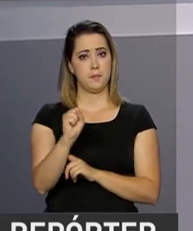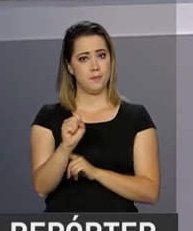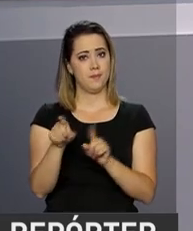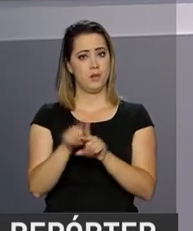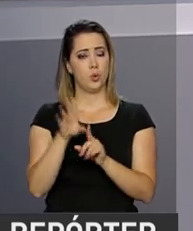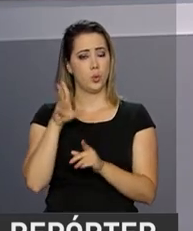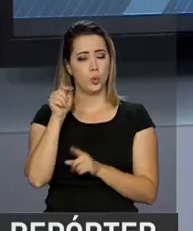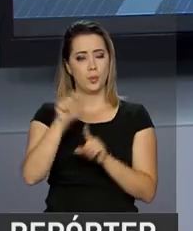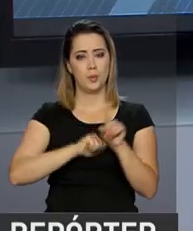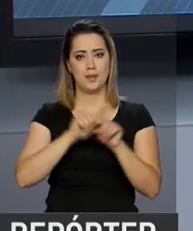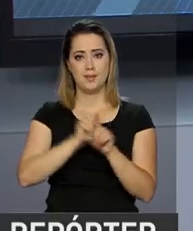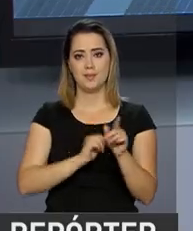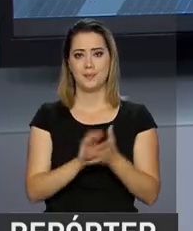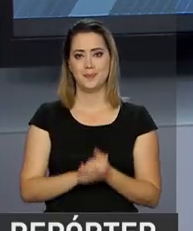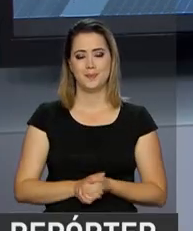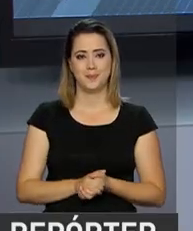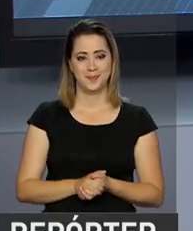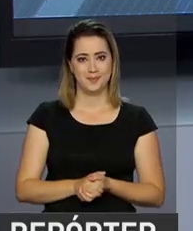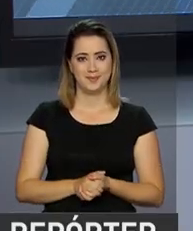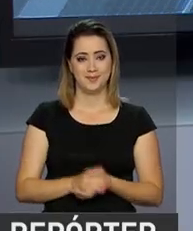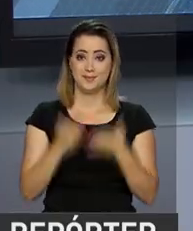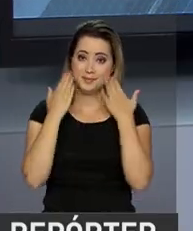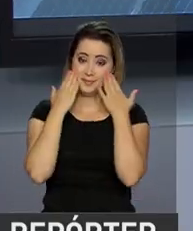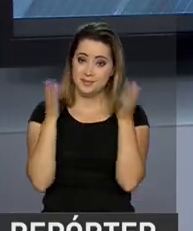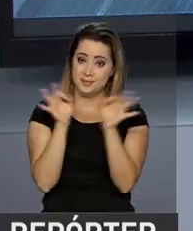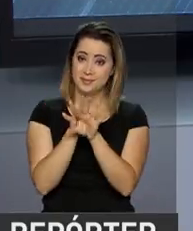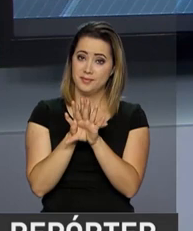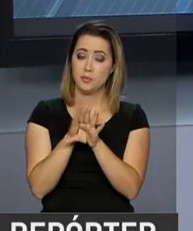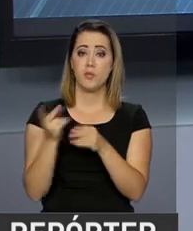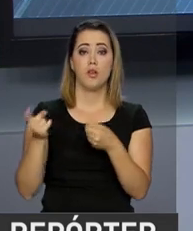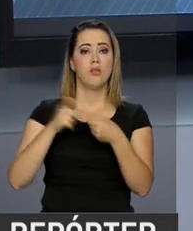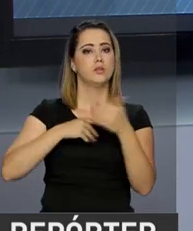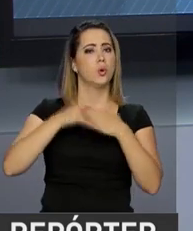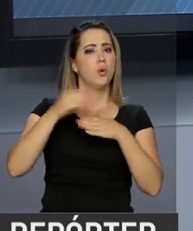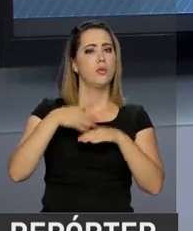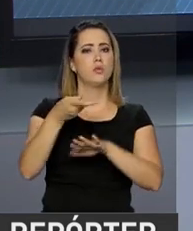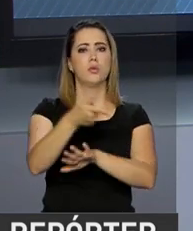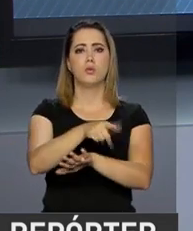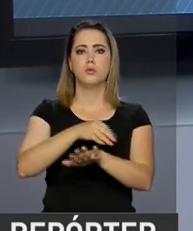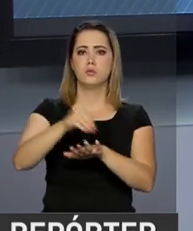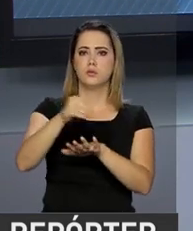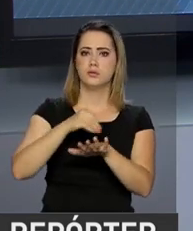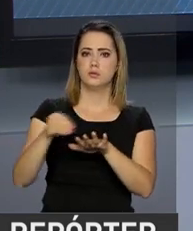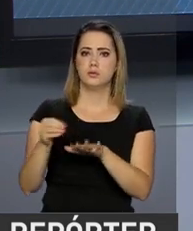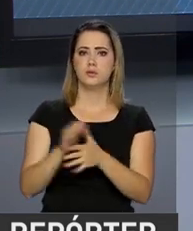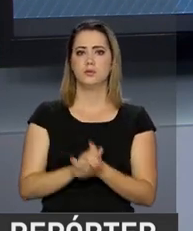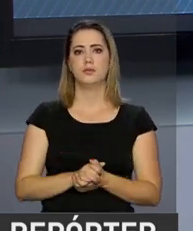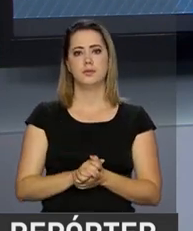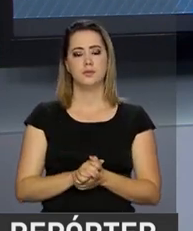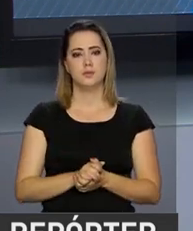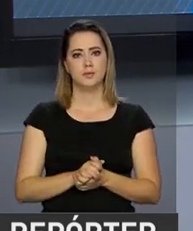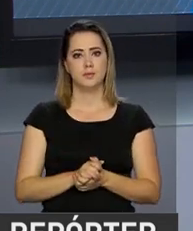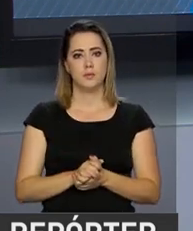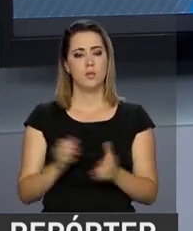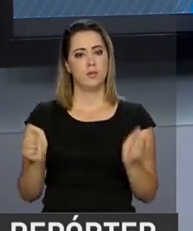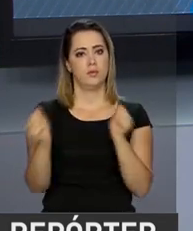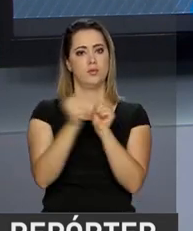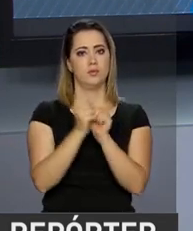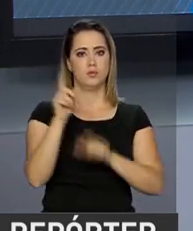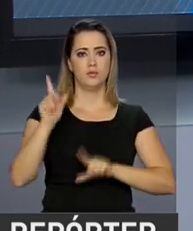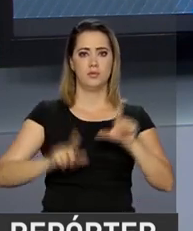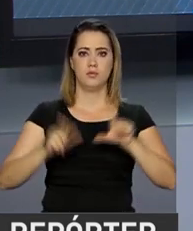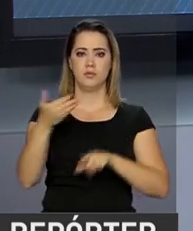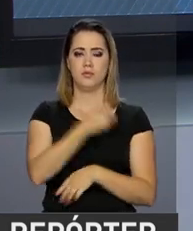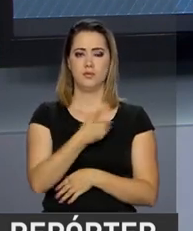mensalmente o repórter NBR fica por aqui nós voltamos a qualquer momento com outras informações Continue com a